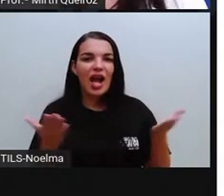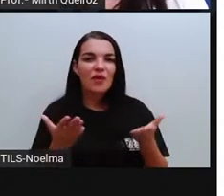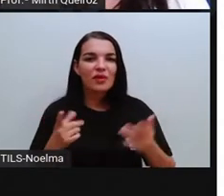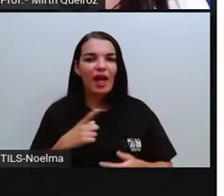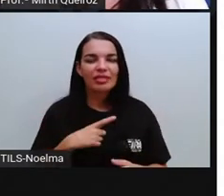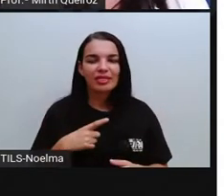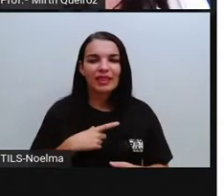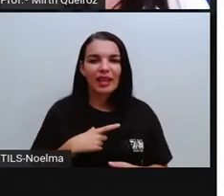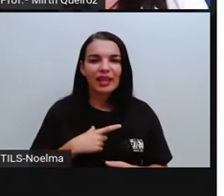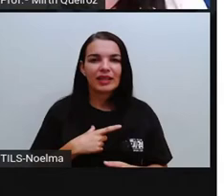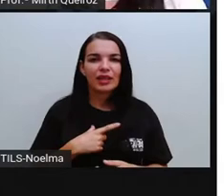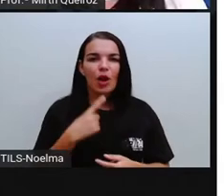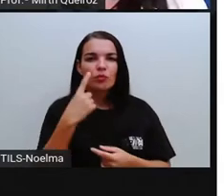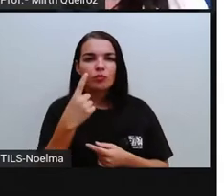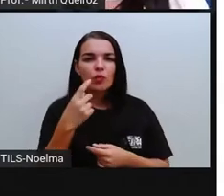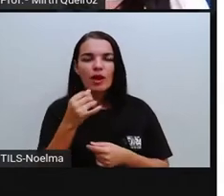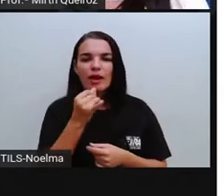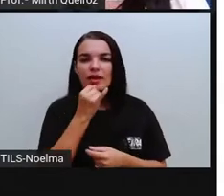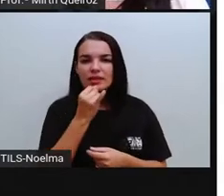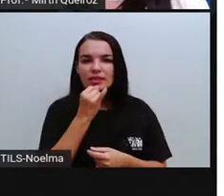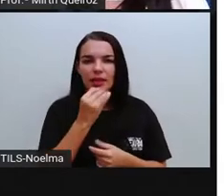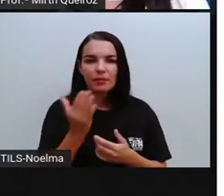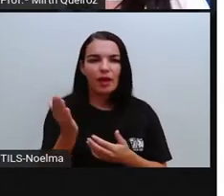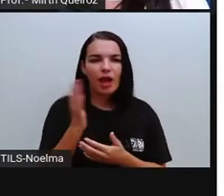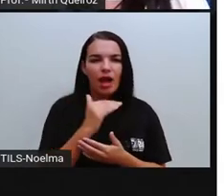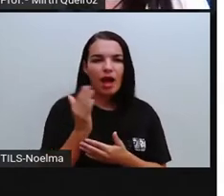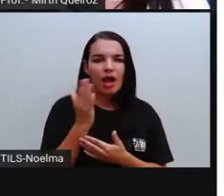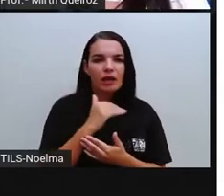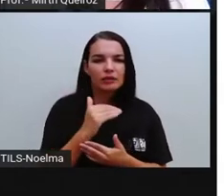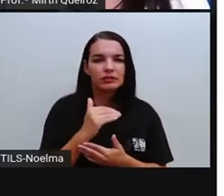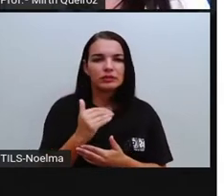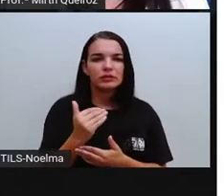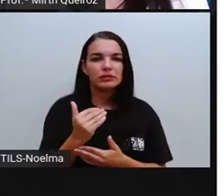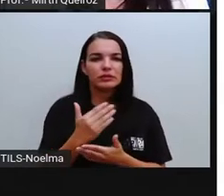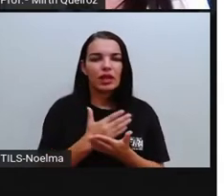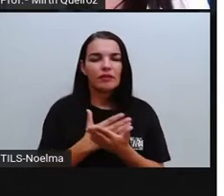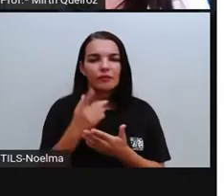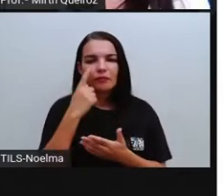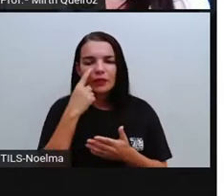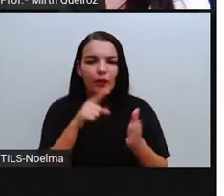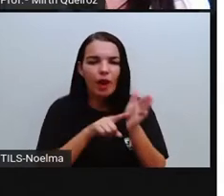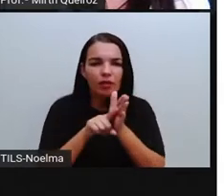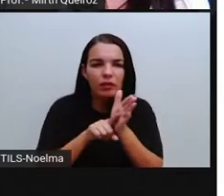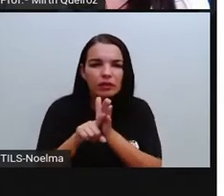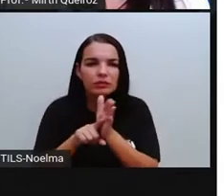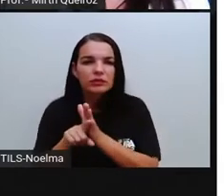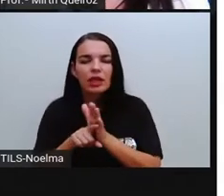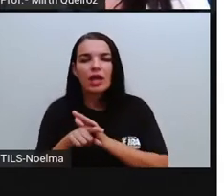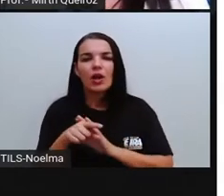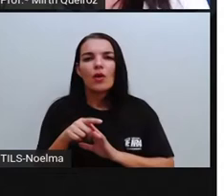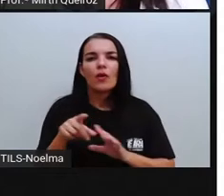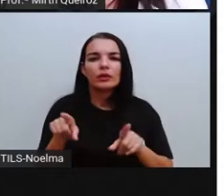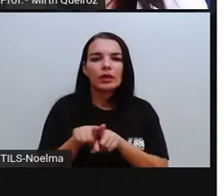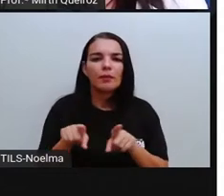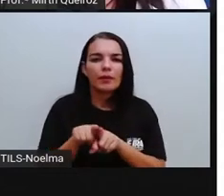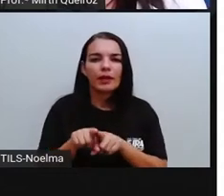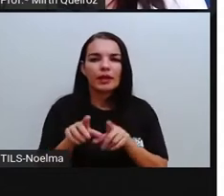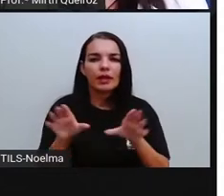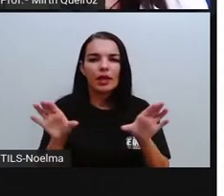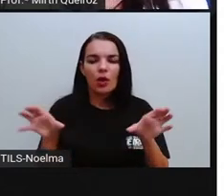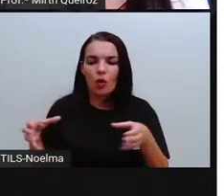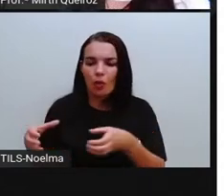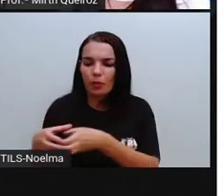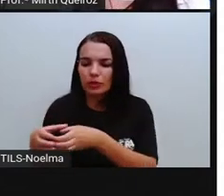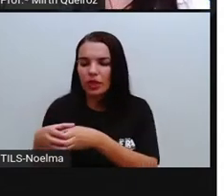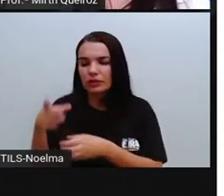aí a gente teve como exemplo, logo lá no início, né, quando a gente analisou a própria comunidade, né,